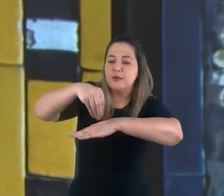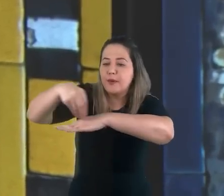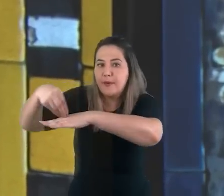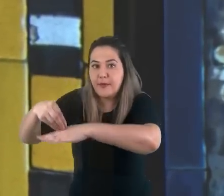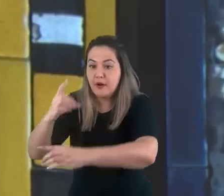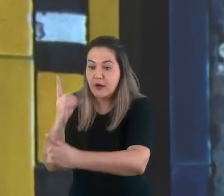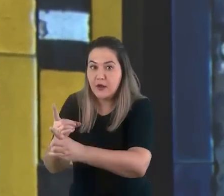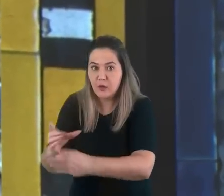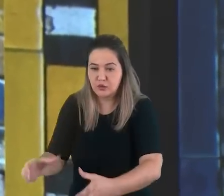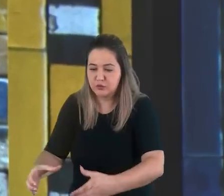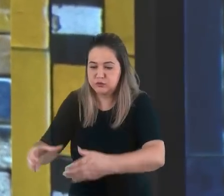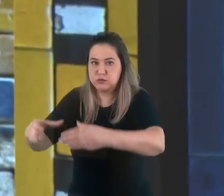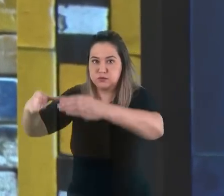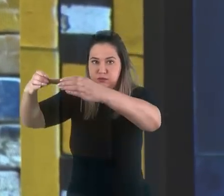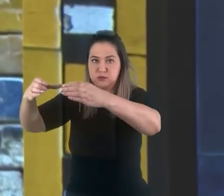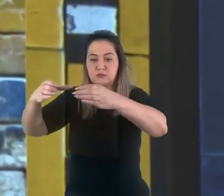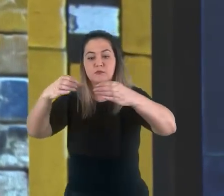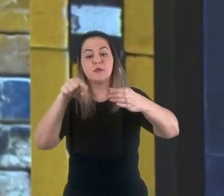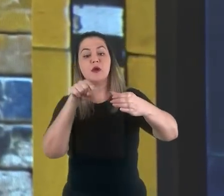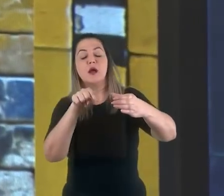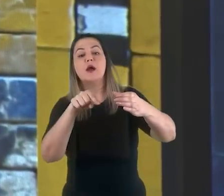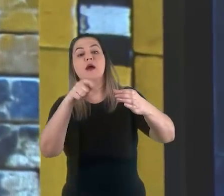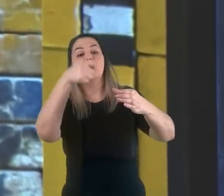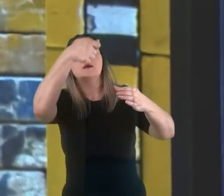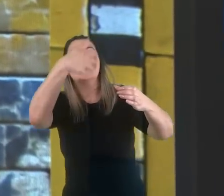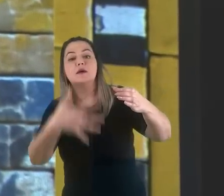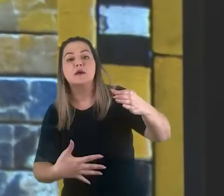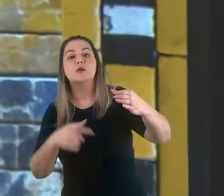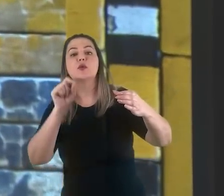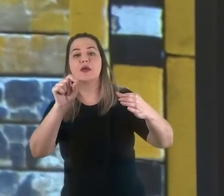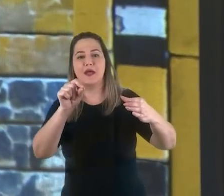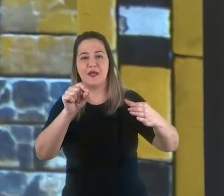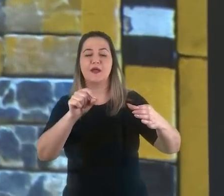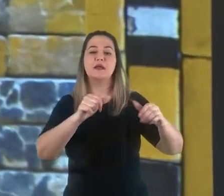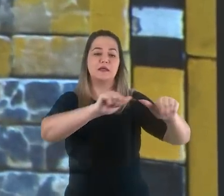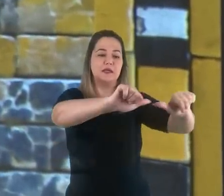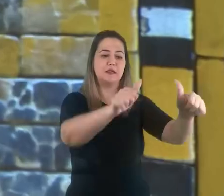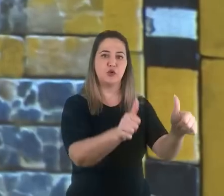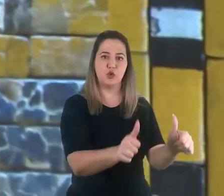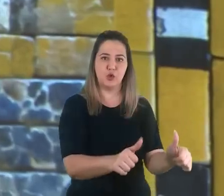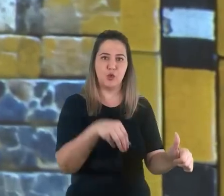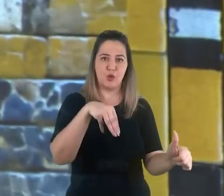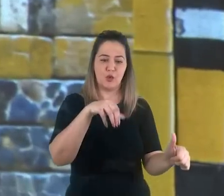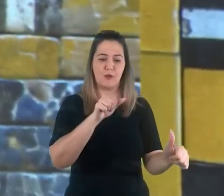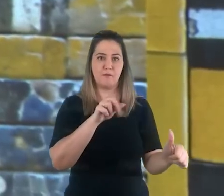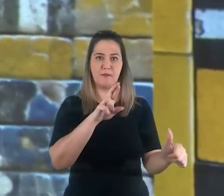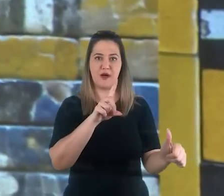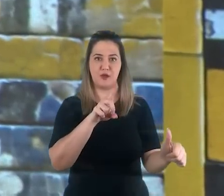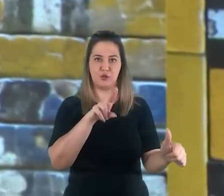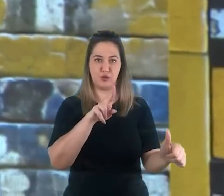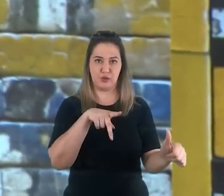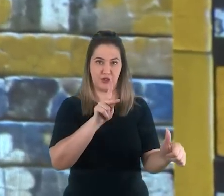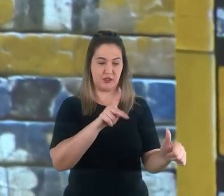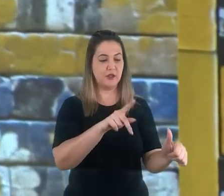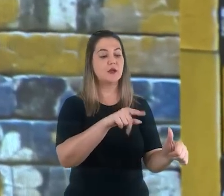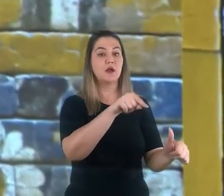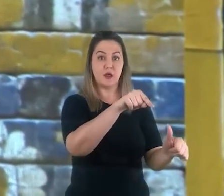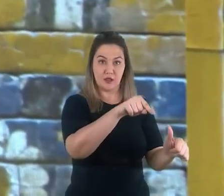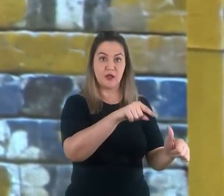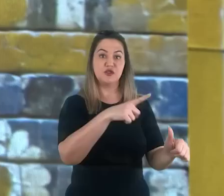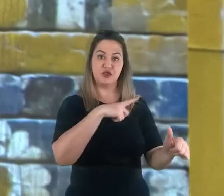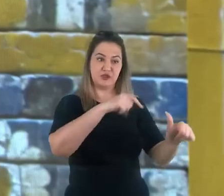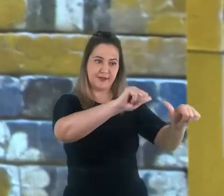ele relata a viagem da estátua do deus babilônico Marduk de sua cidade natal até a terra